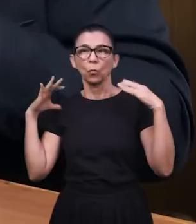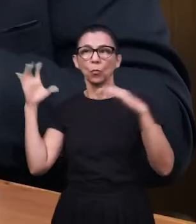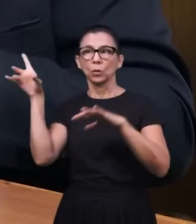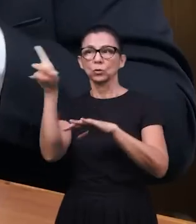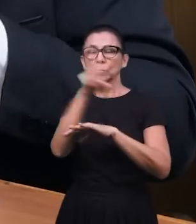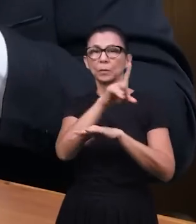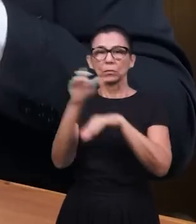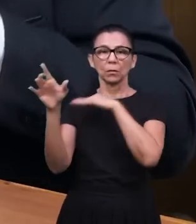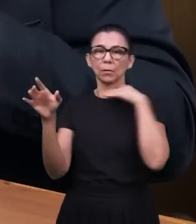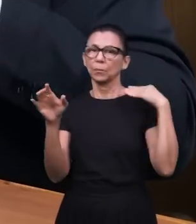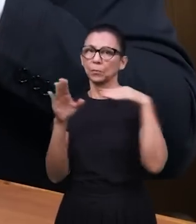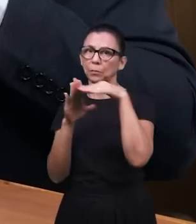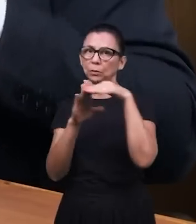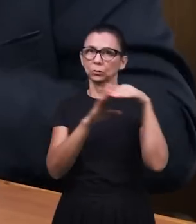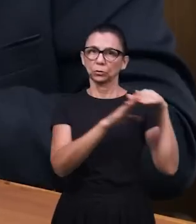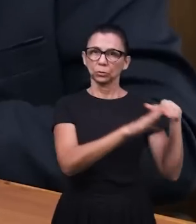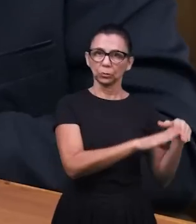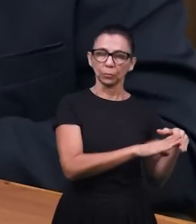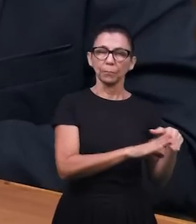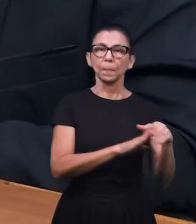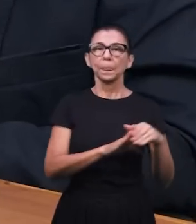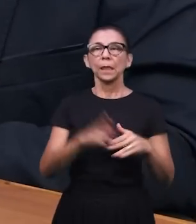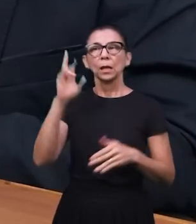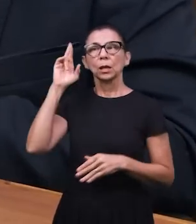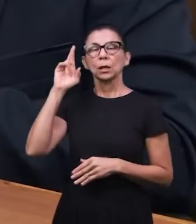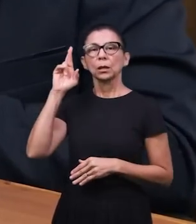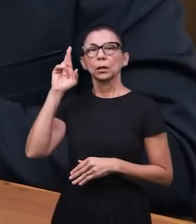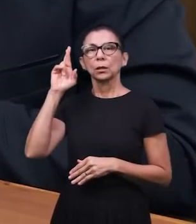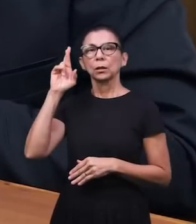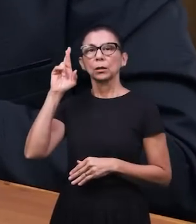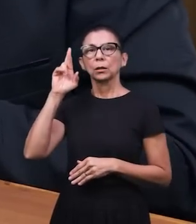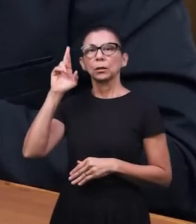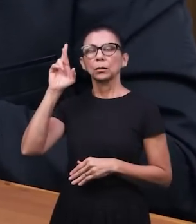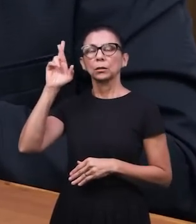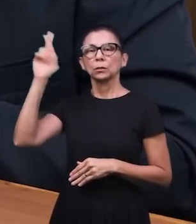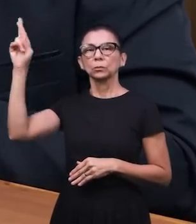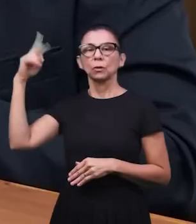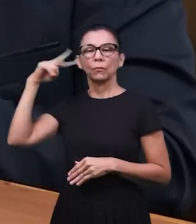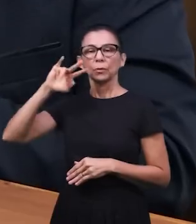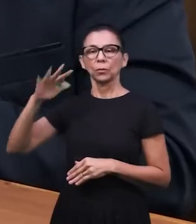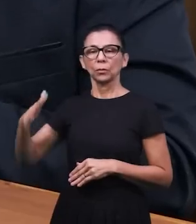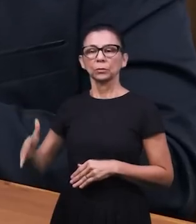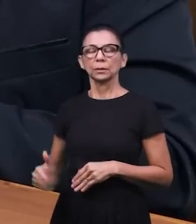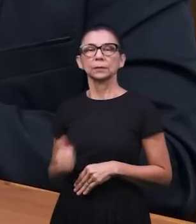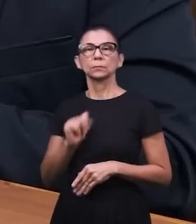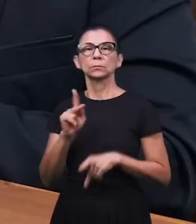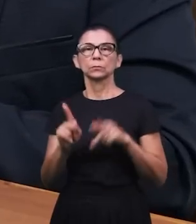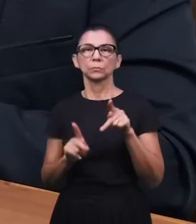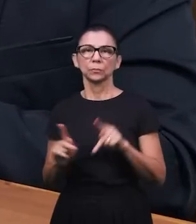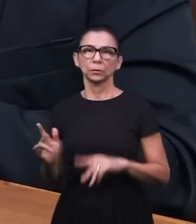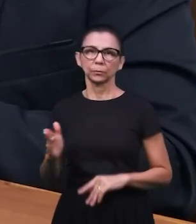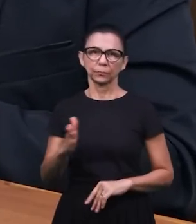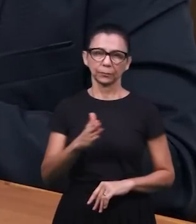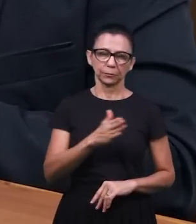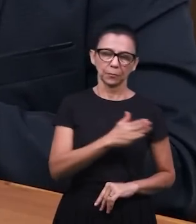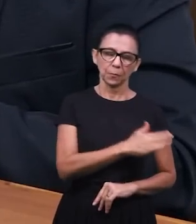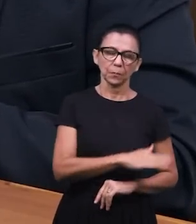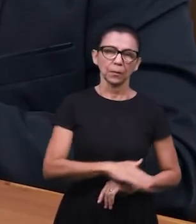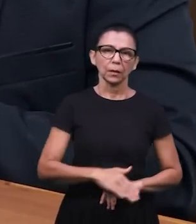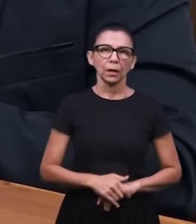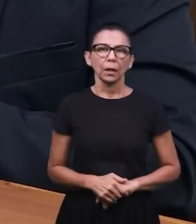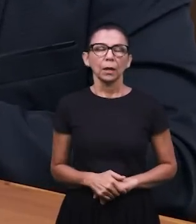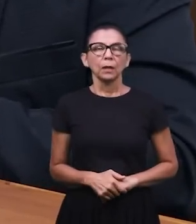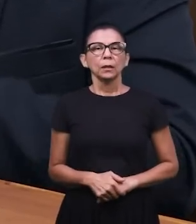povo inclinou-se e o adorou. Luiz, na semana passada a gente começou a falar sobre os cuidados com